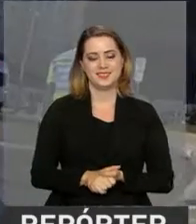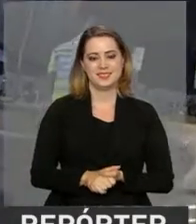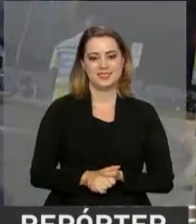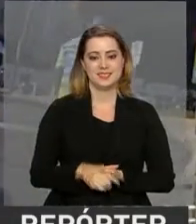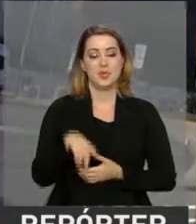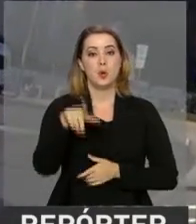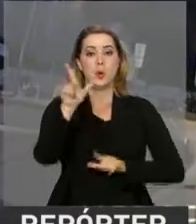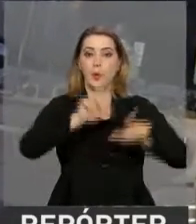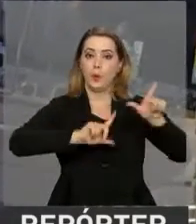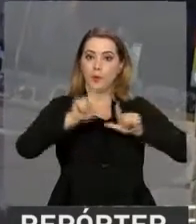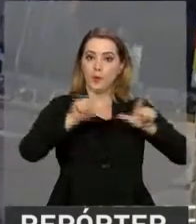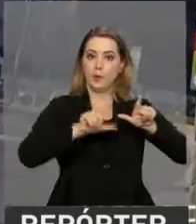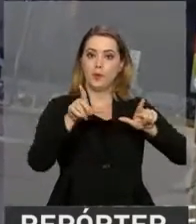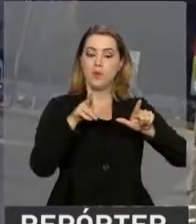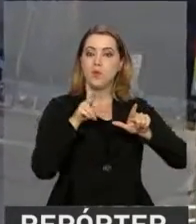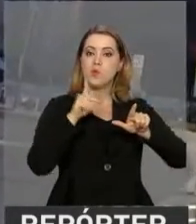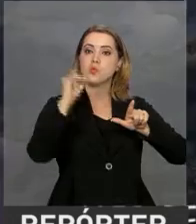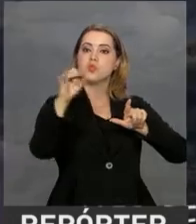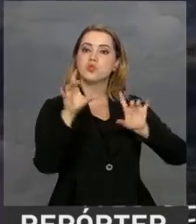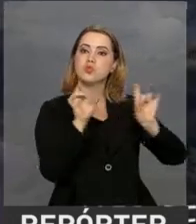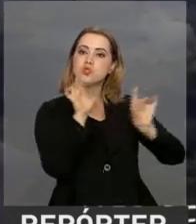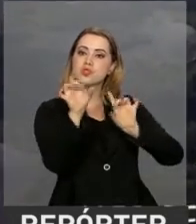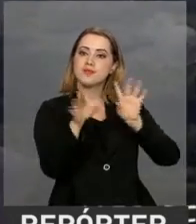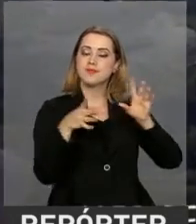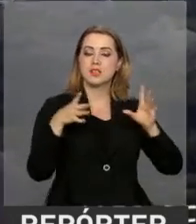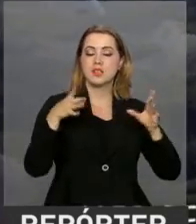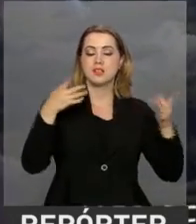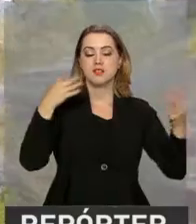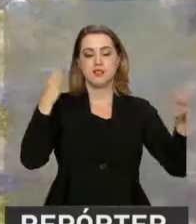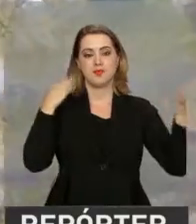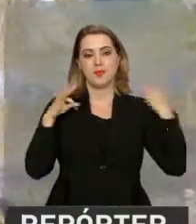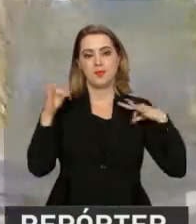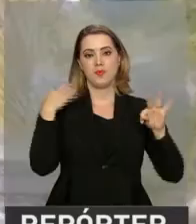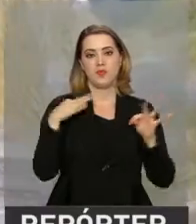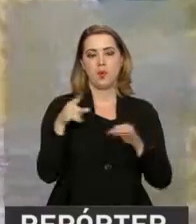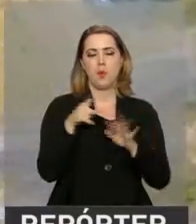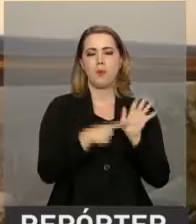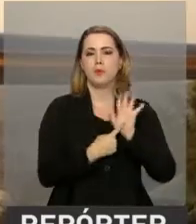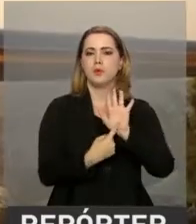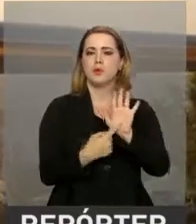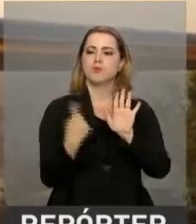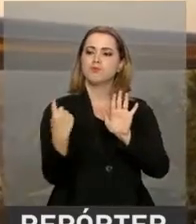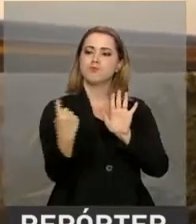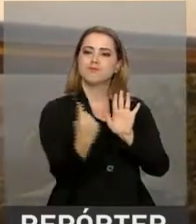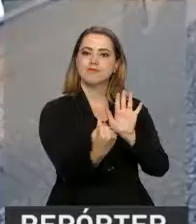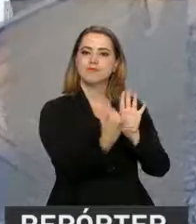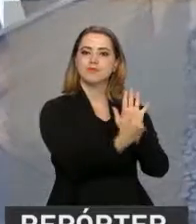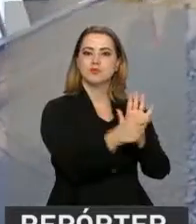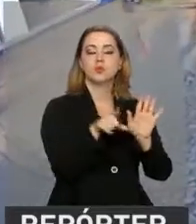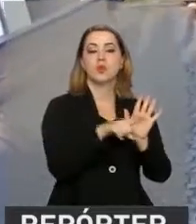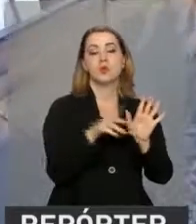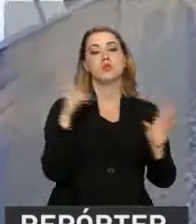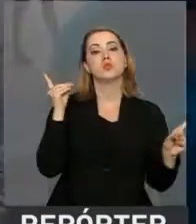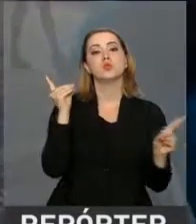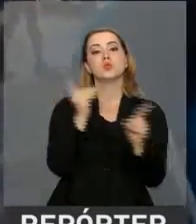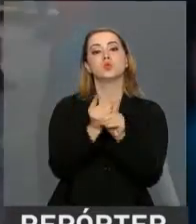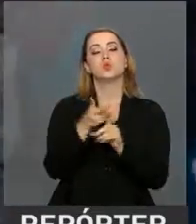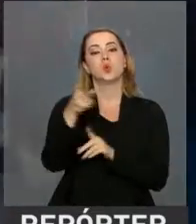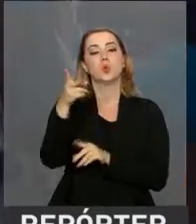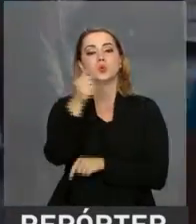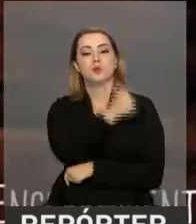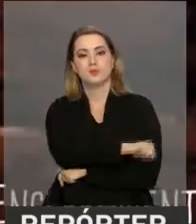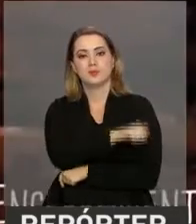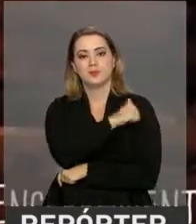Um vídeo que marca o Dia Mundial do Turismo, lançado hoje, conta as aventuras de cada um deles, que se encontraram no Rio de